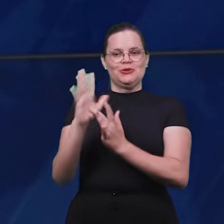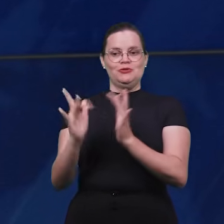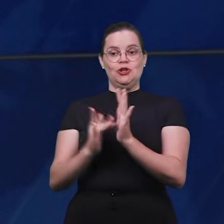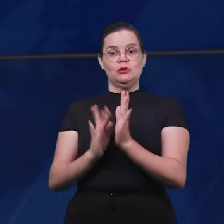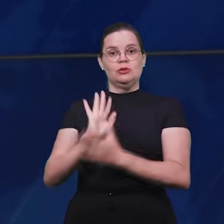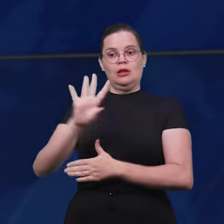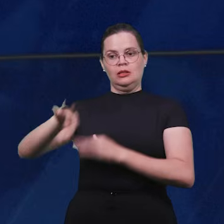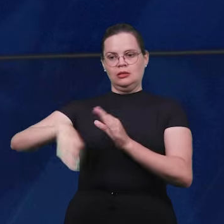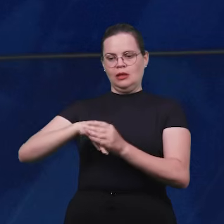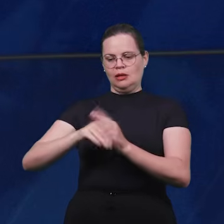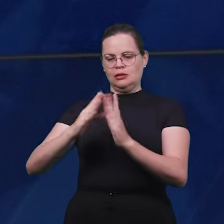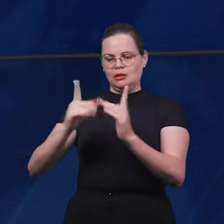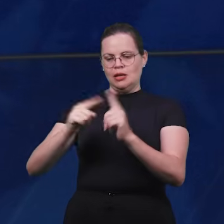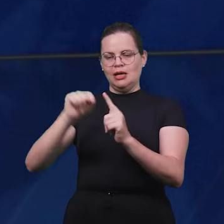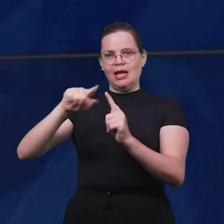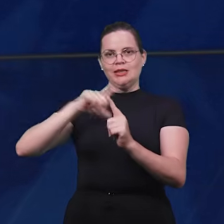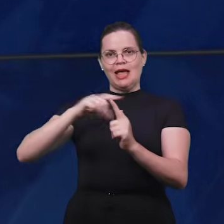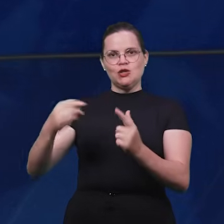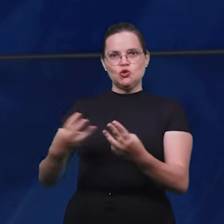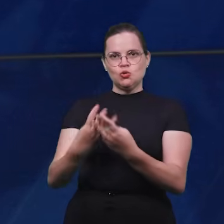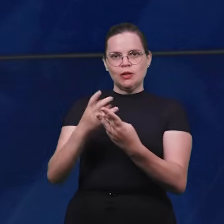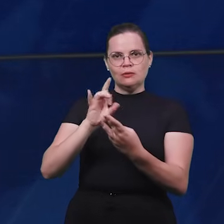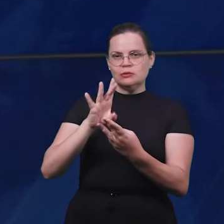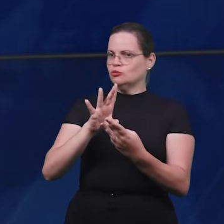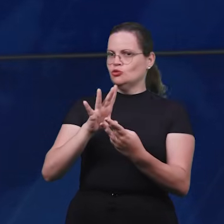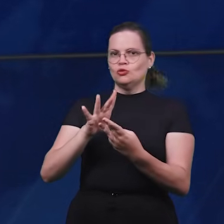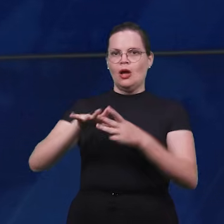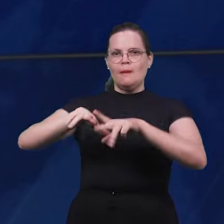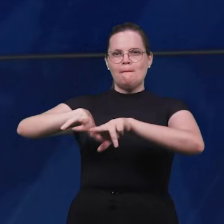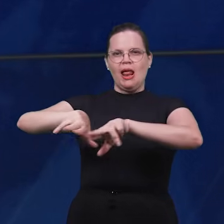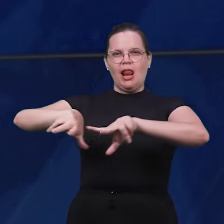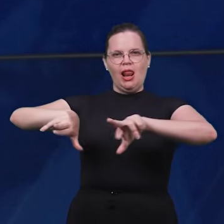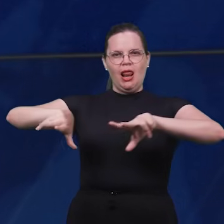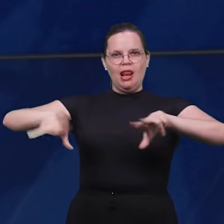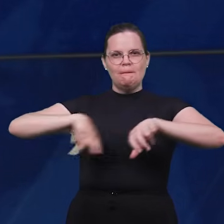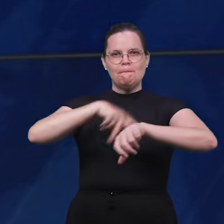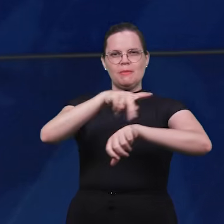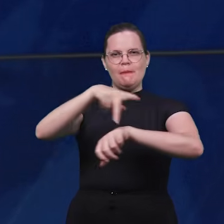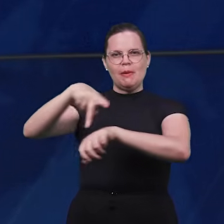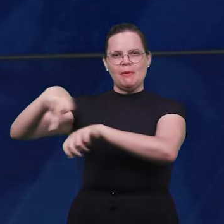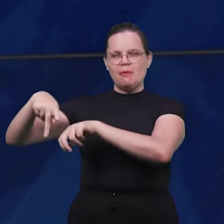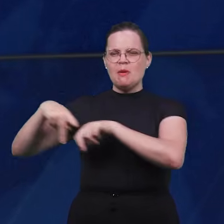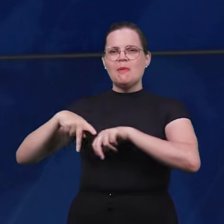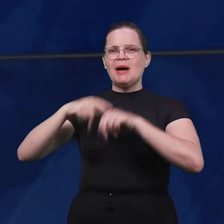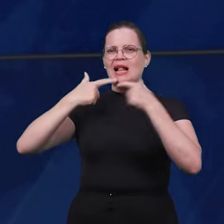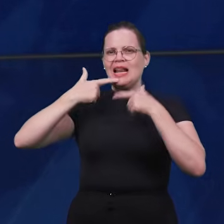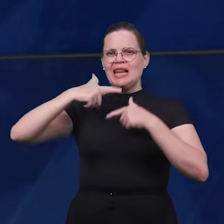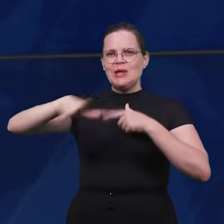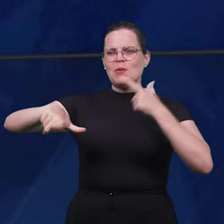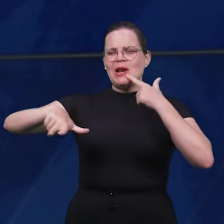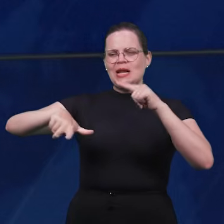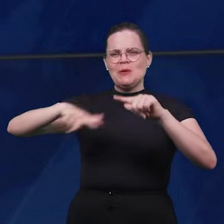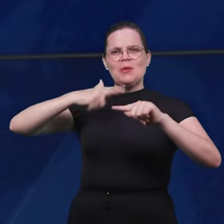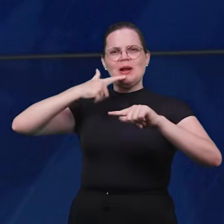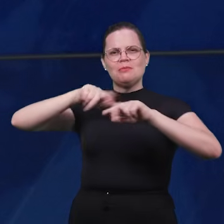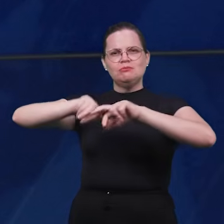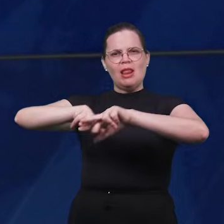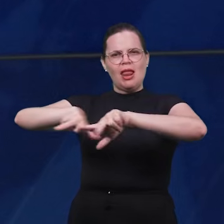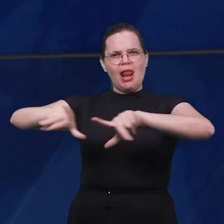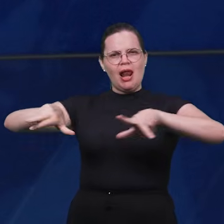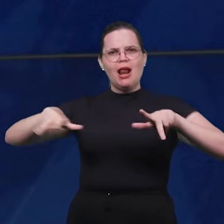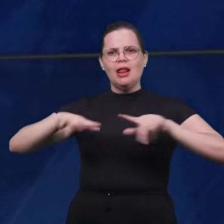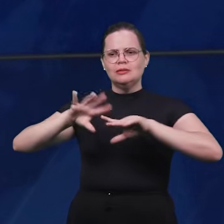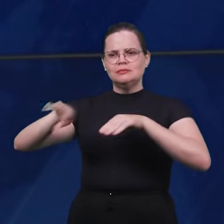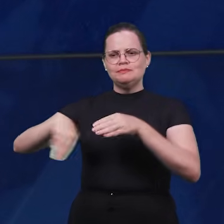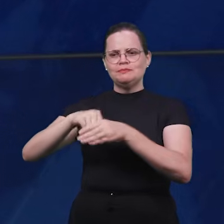todas as nações, povos e línguas, também chamadas nações gentílicas. Essas nações, elas